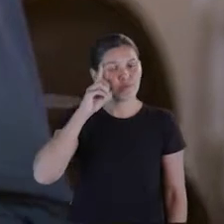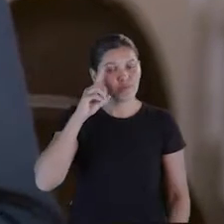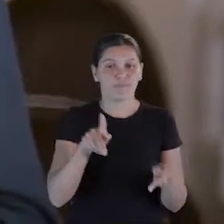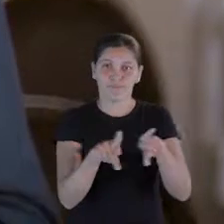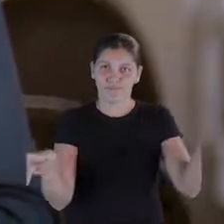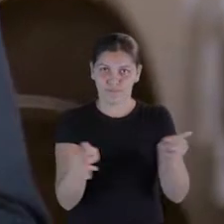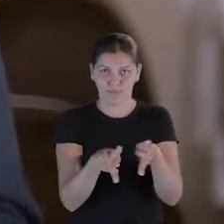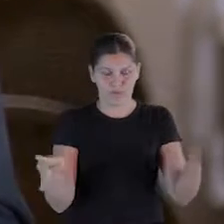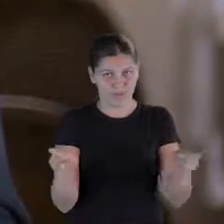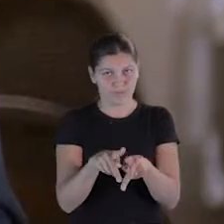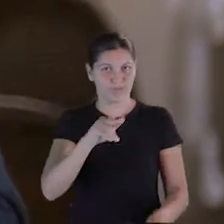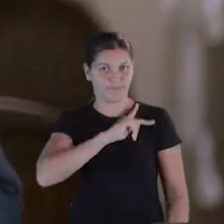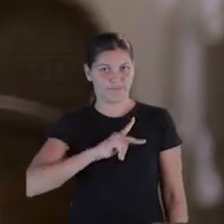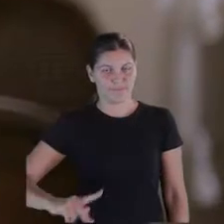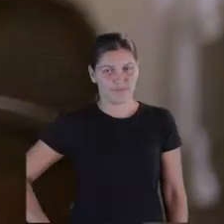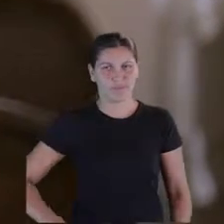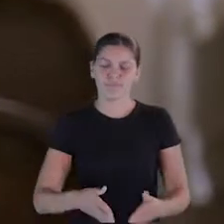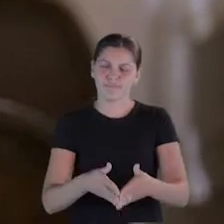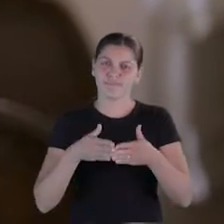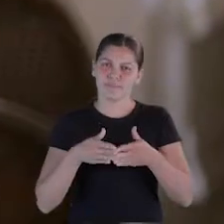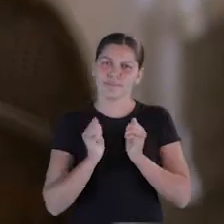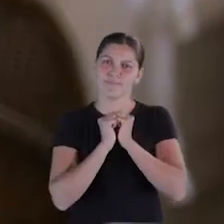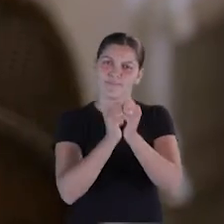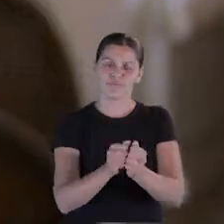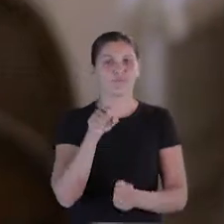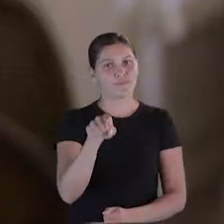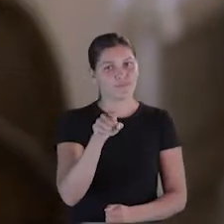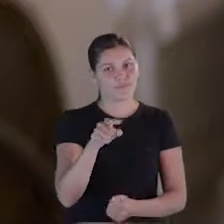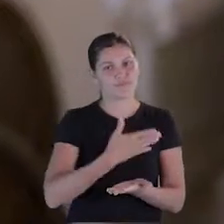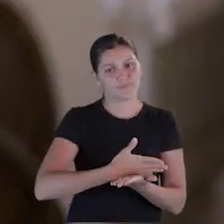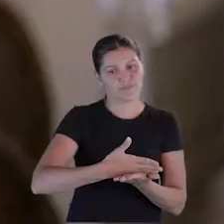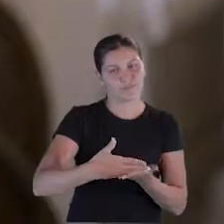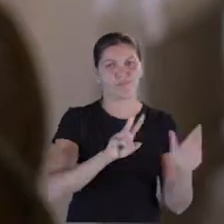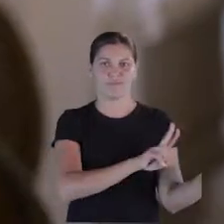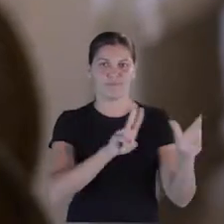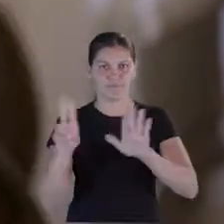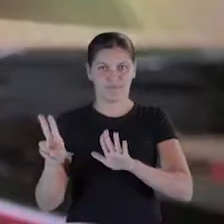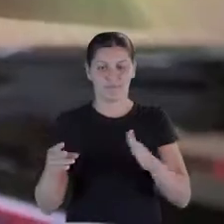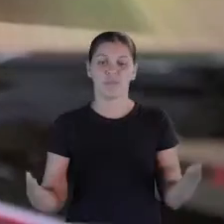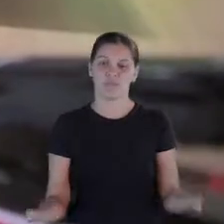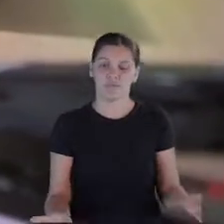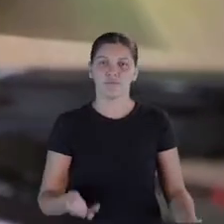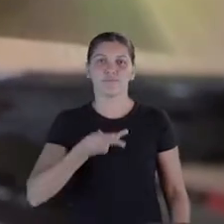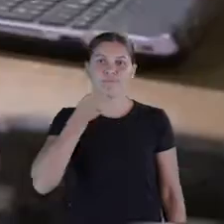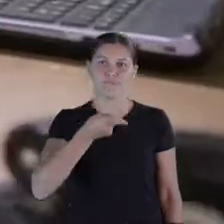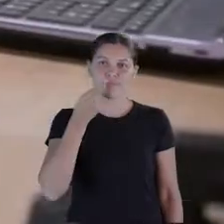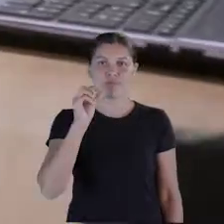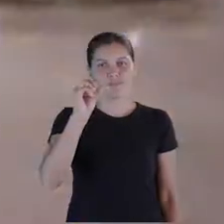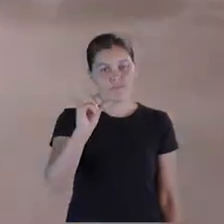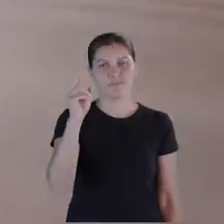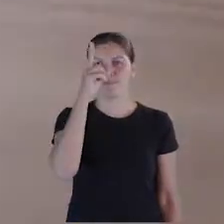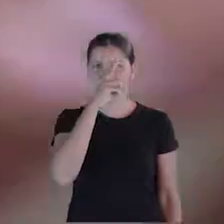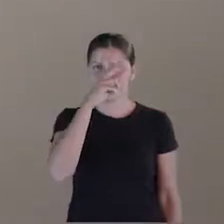através dos programas eleitorais. Peço licença para estar com você nas próximas semanas. E hoje vou contar um pouco mais da